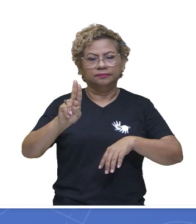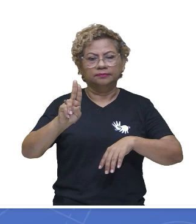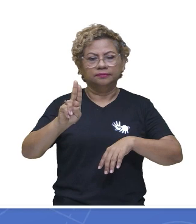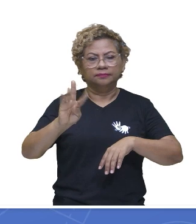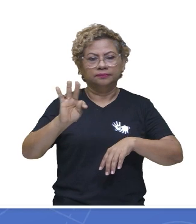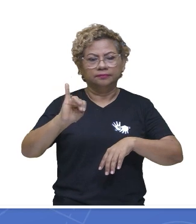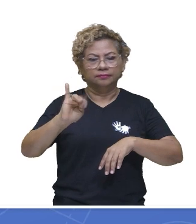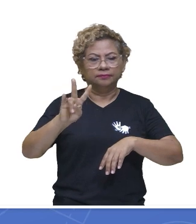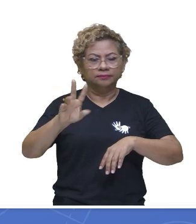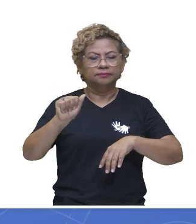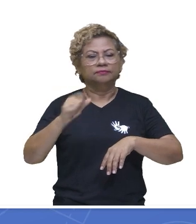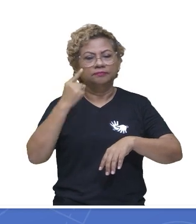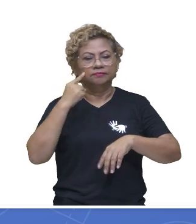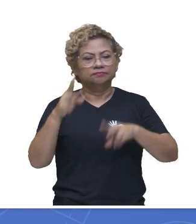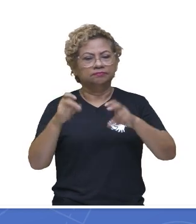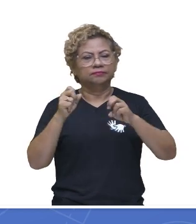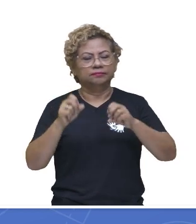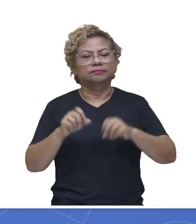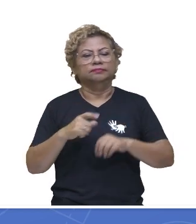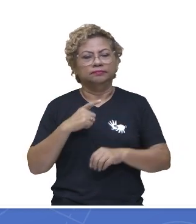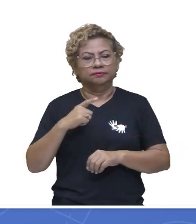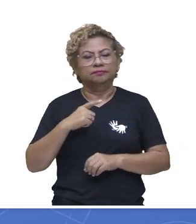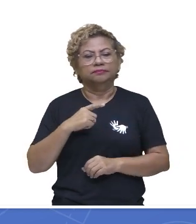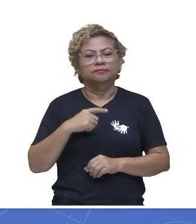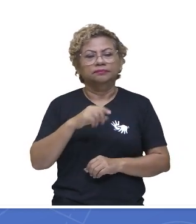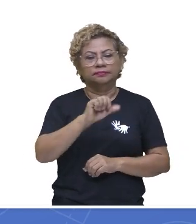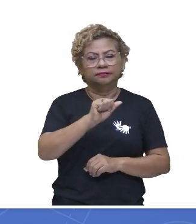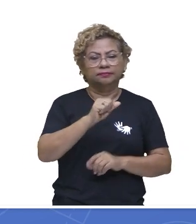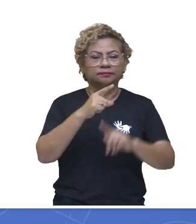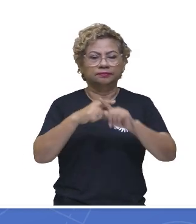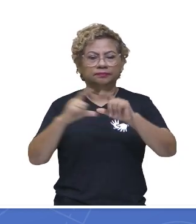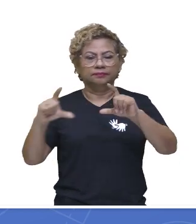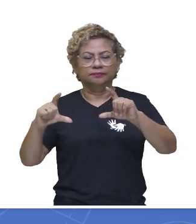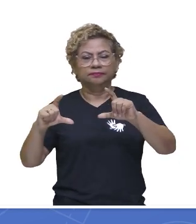B mais C. Podemos escrever